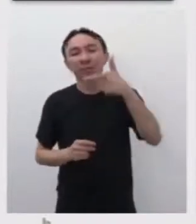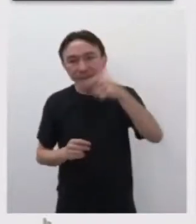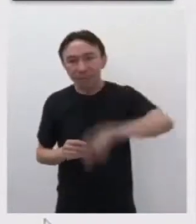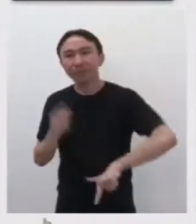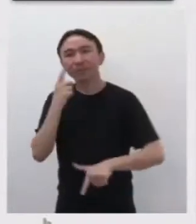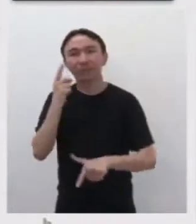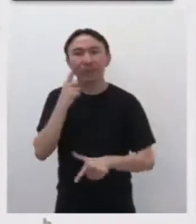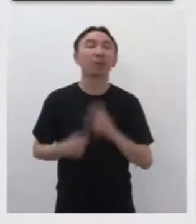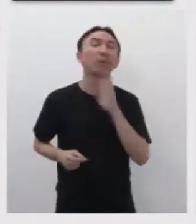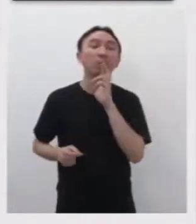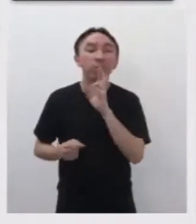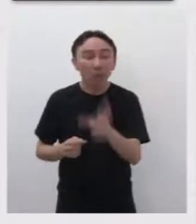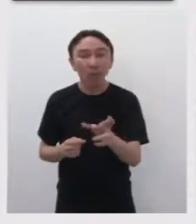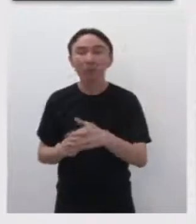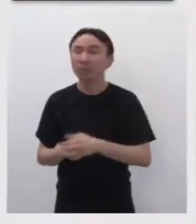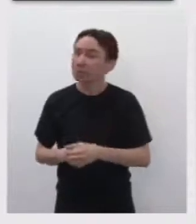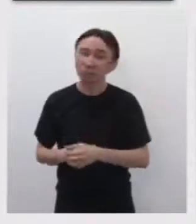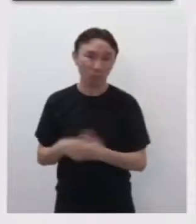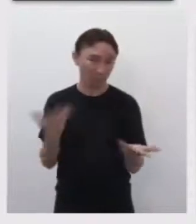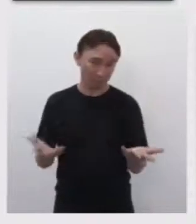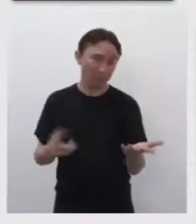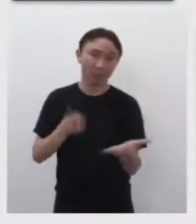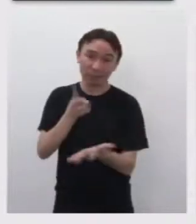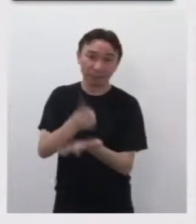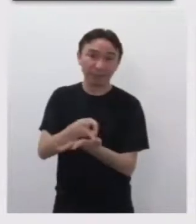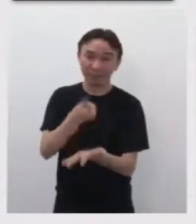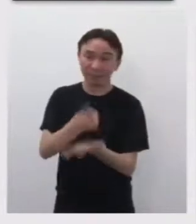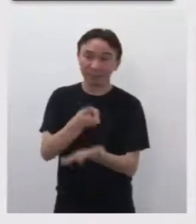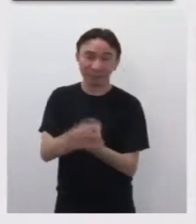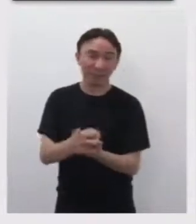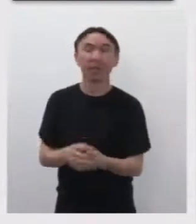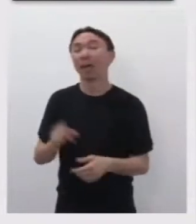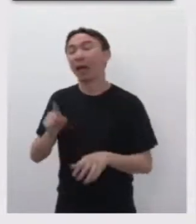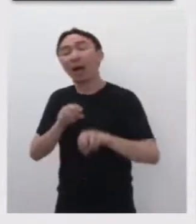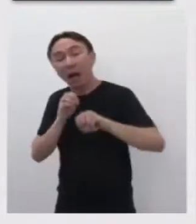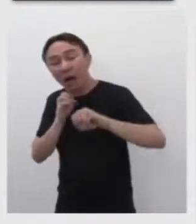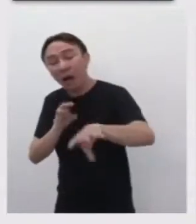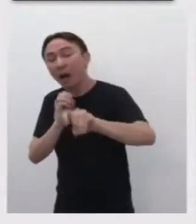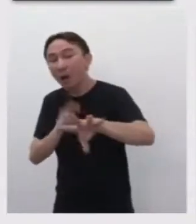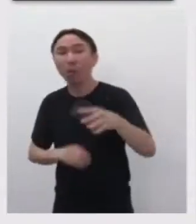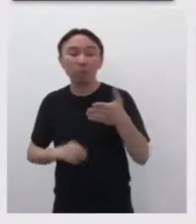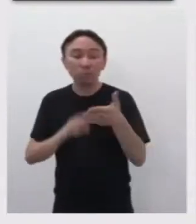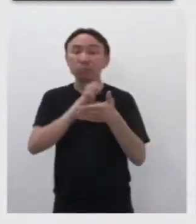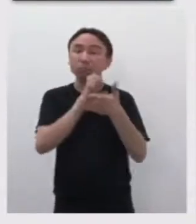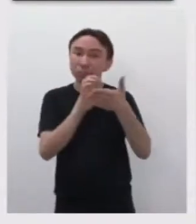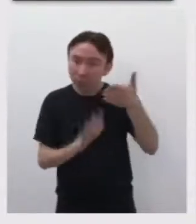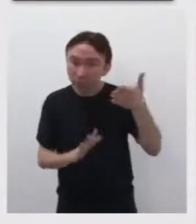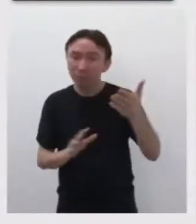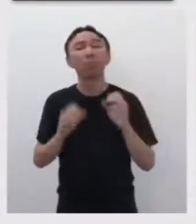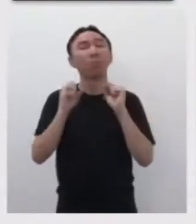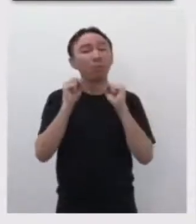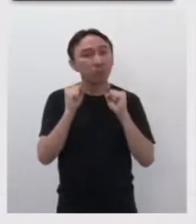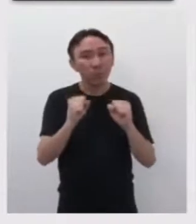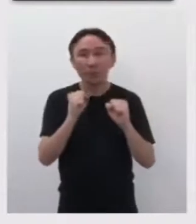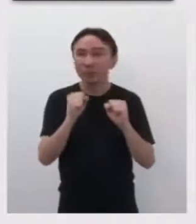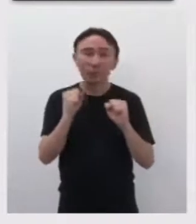escrita. E assim por diante. Tanto a aula quanto o exercício, eles podem ser